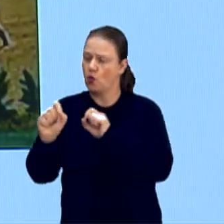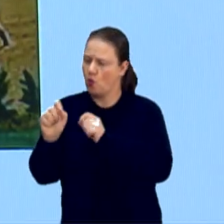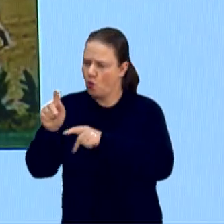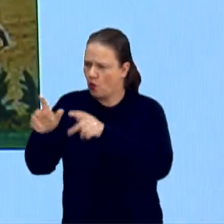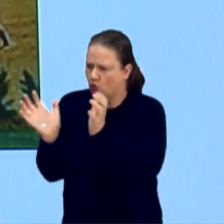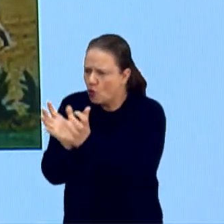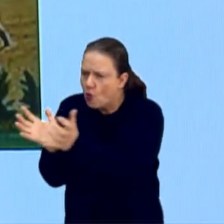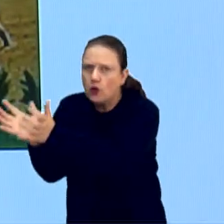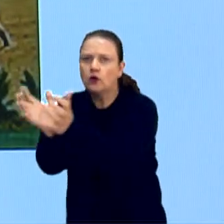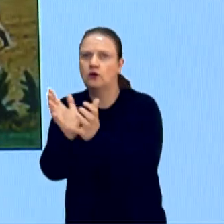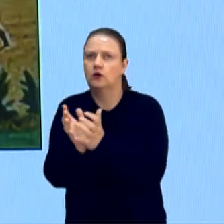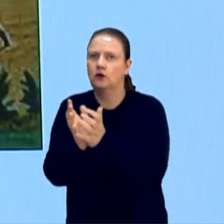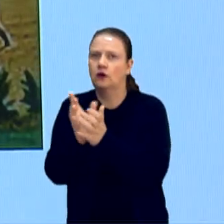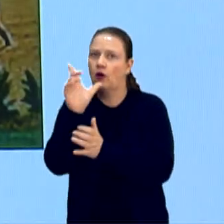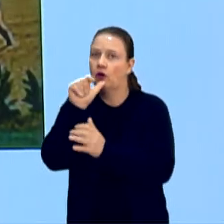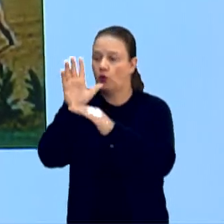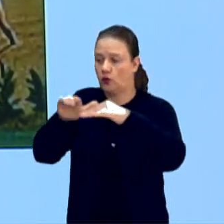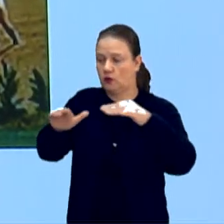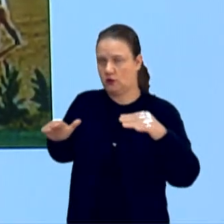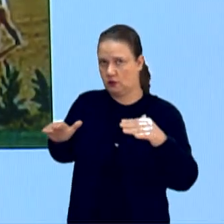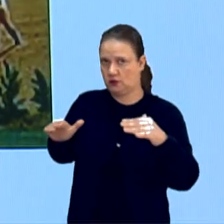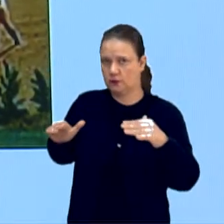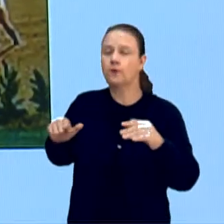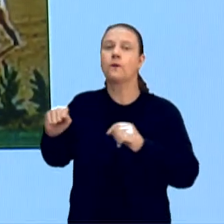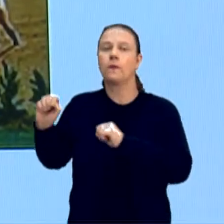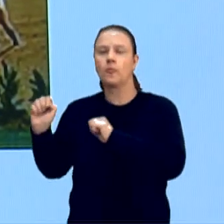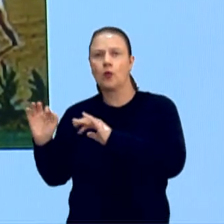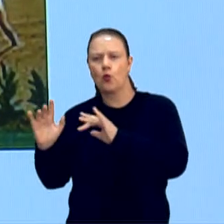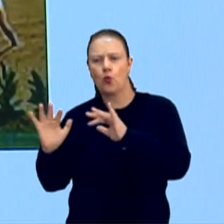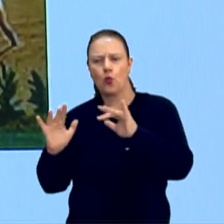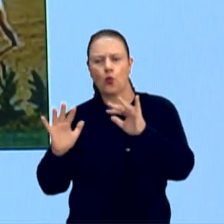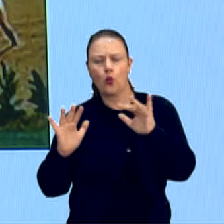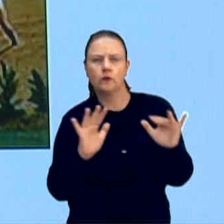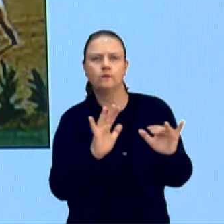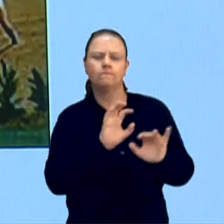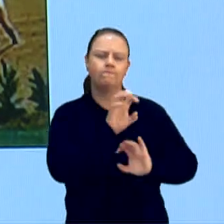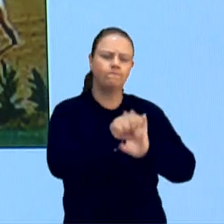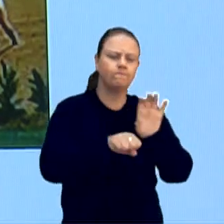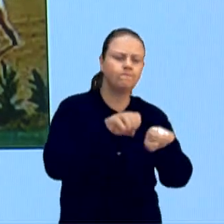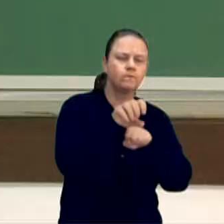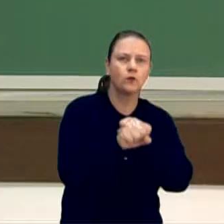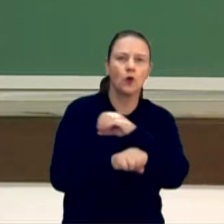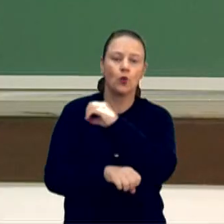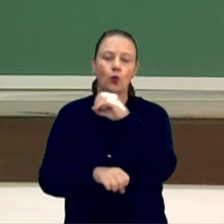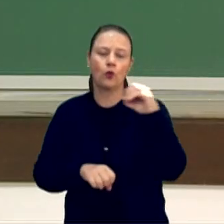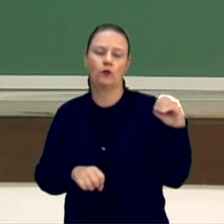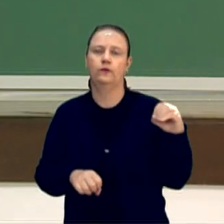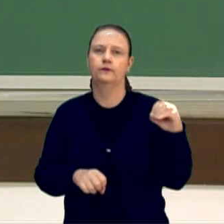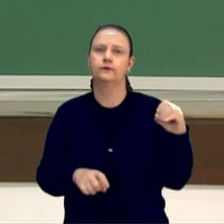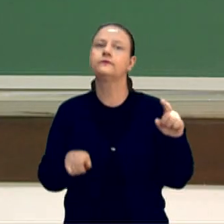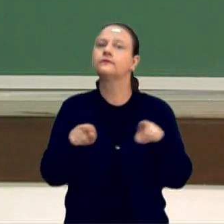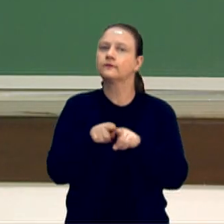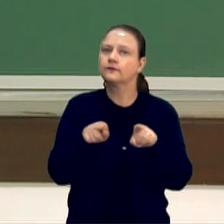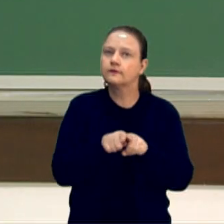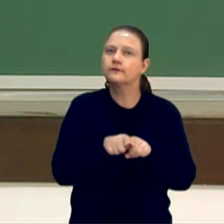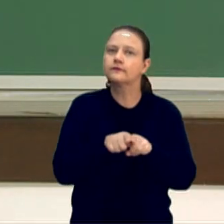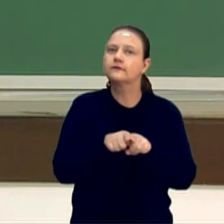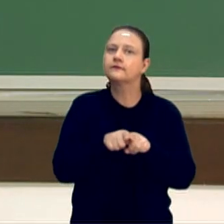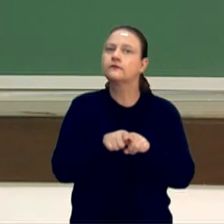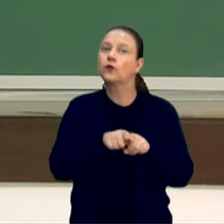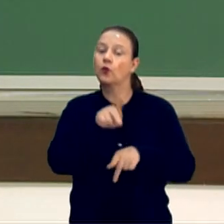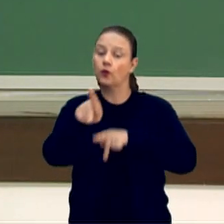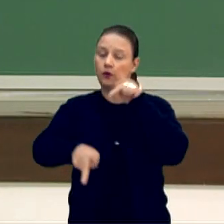ainda, né? Fique tranquilo, tá? Mas essa conquista aí rumo ao oeste. E aí eles